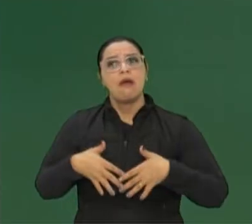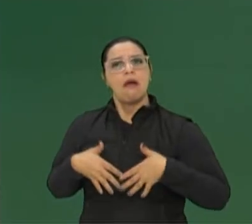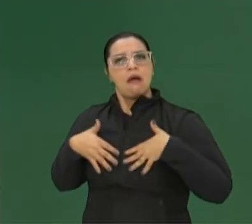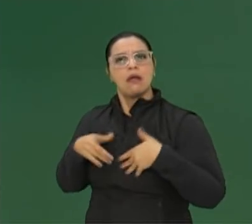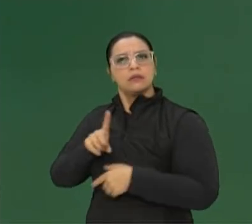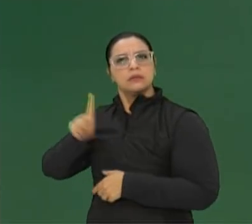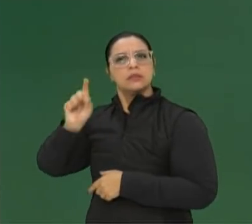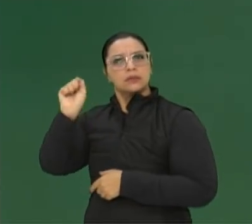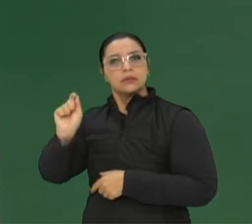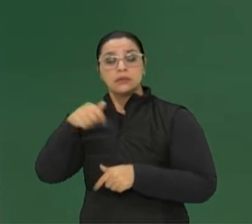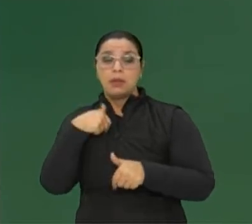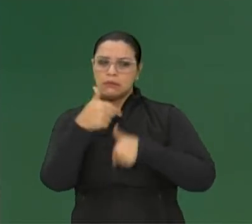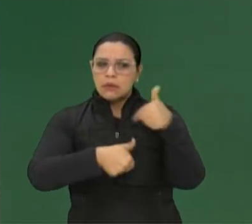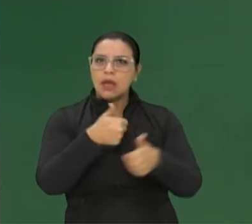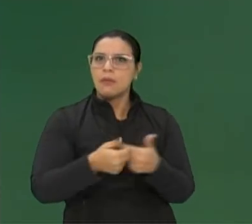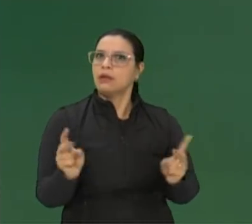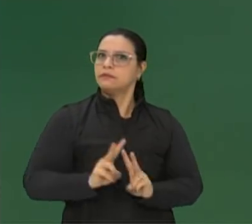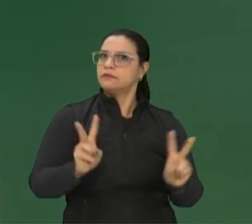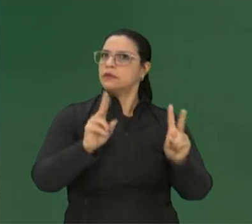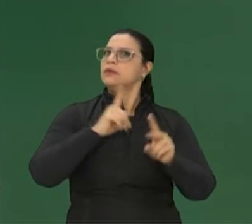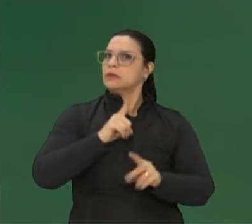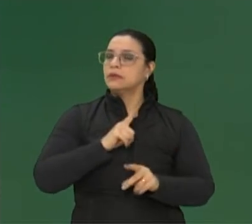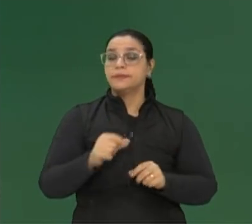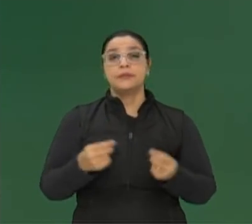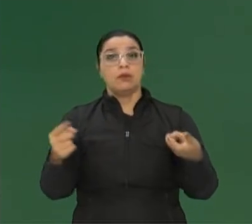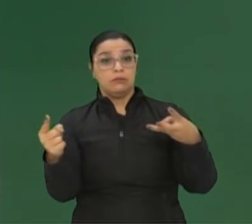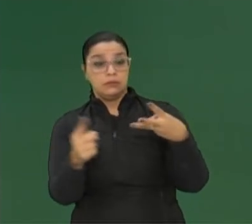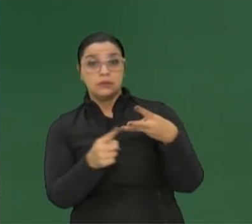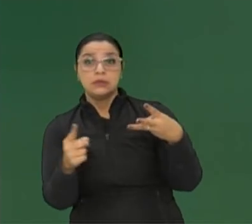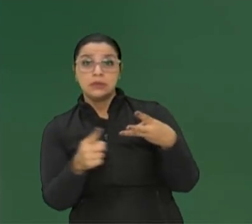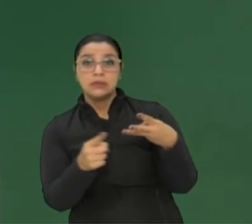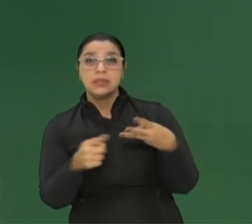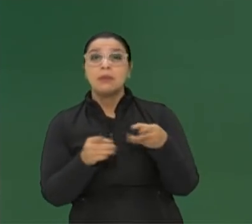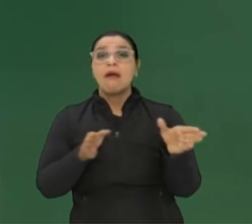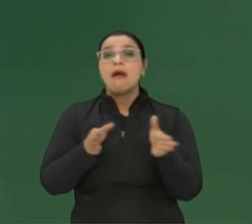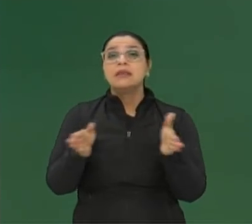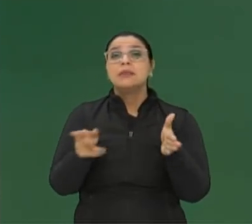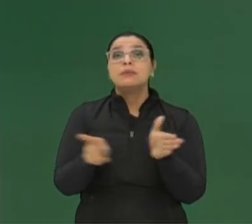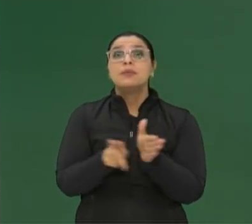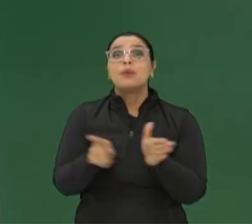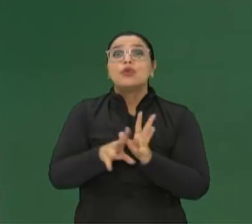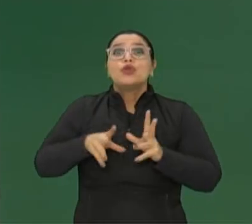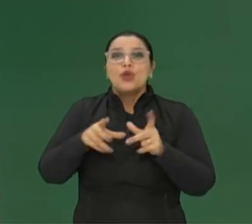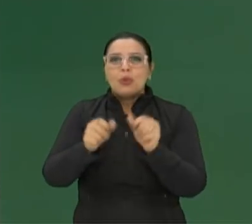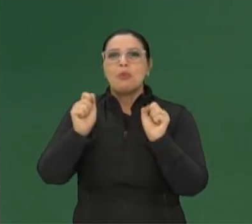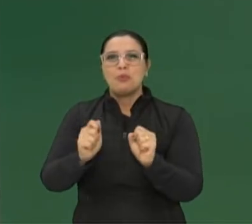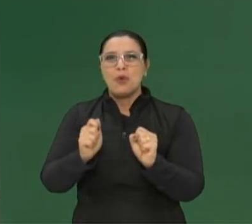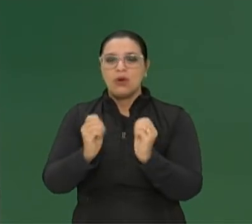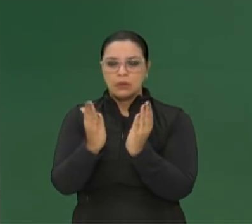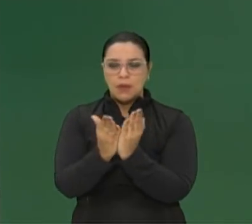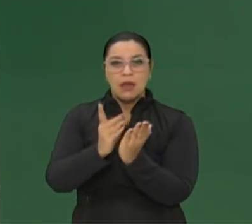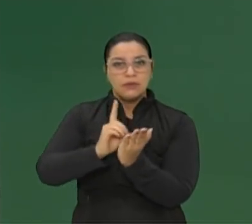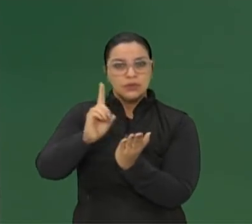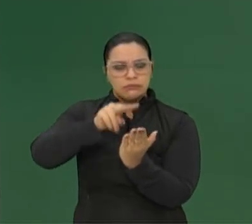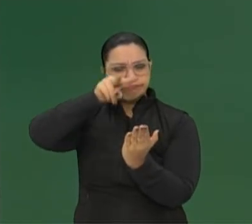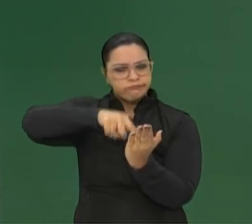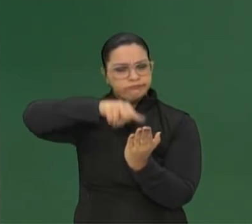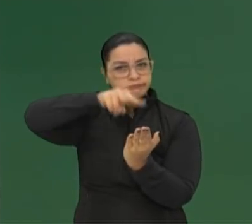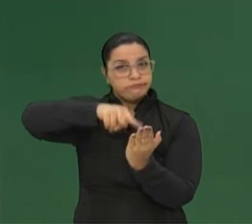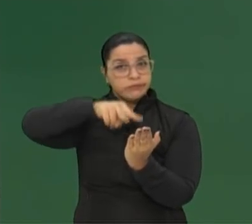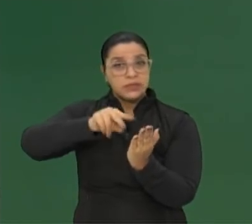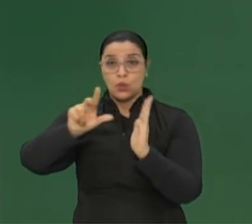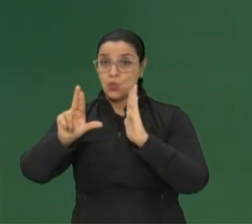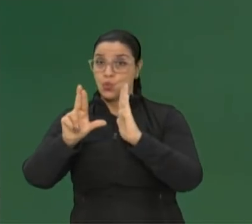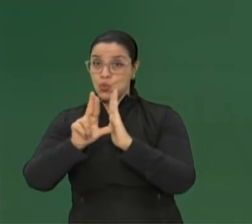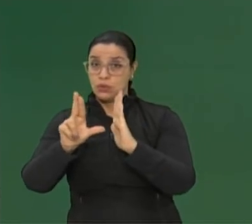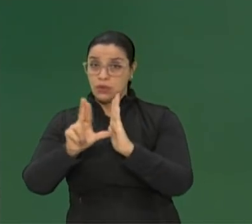Deus, né? Então eles vão enaltecer o trabalho. Tá? Terceiro ponto, a acessibilidade do texto bíblico, né, da Bíblia. Tanto Lutero quanto Calvino